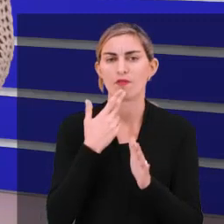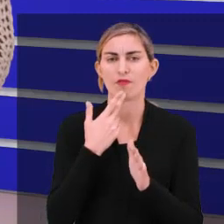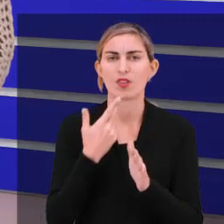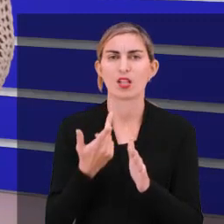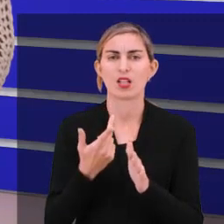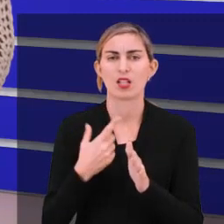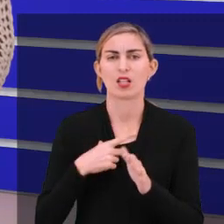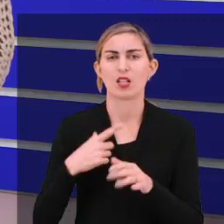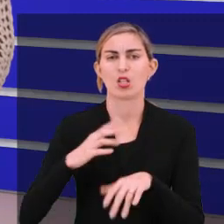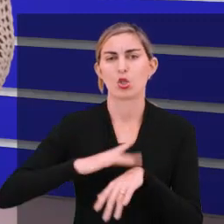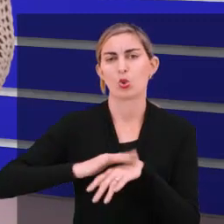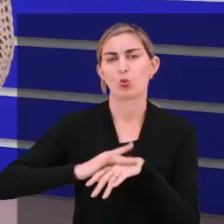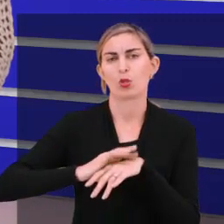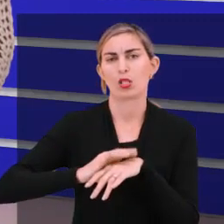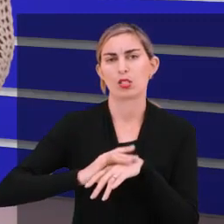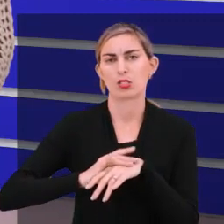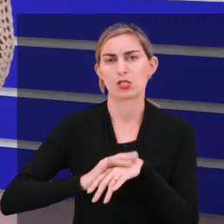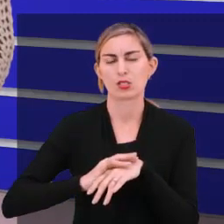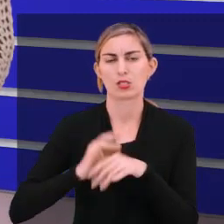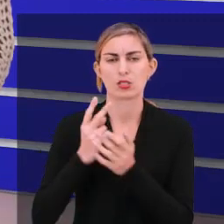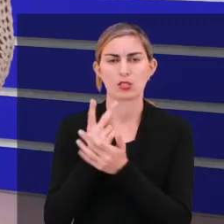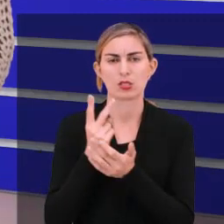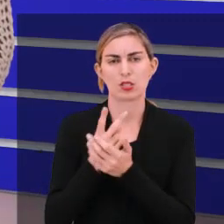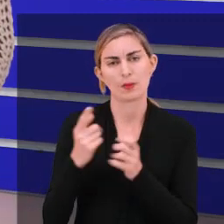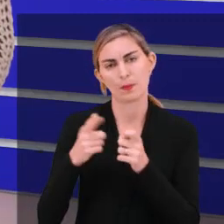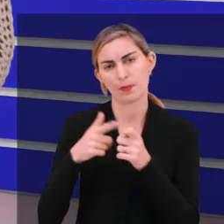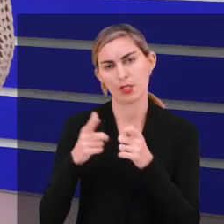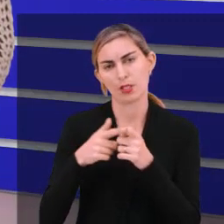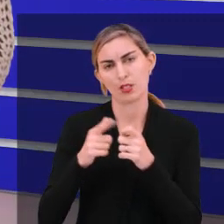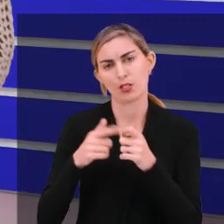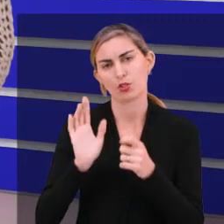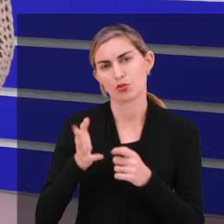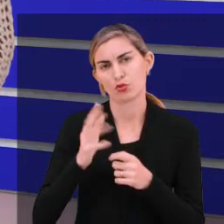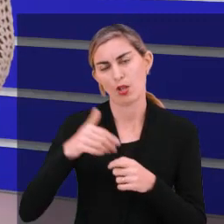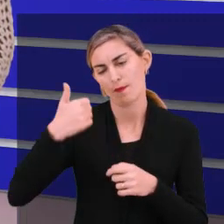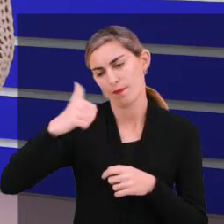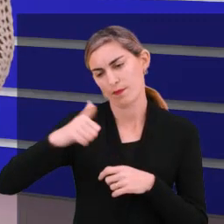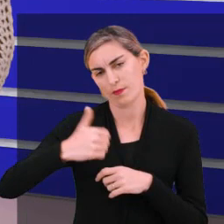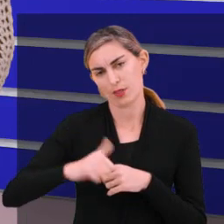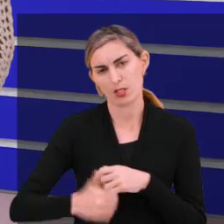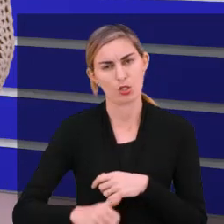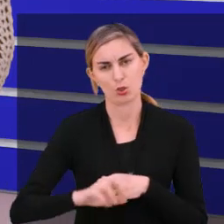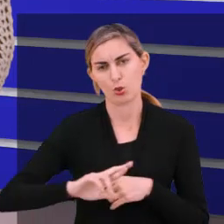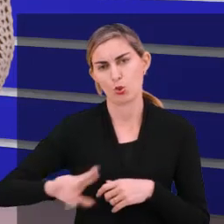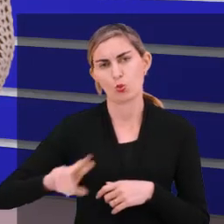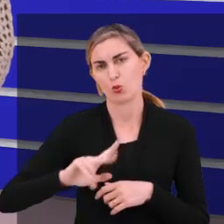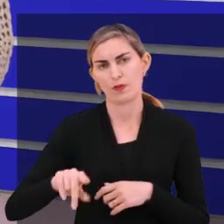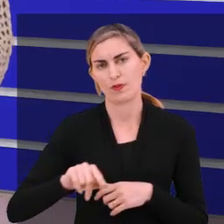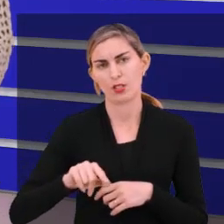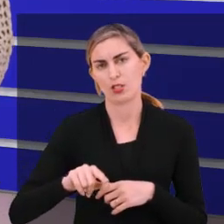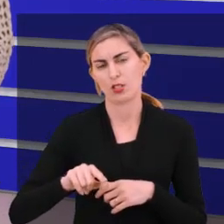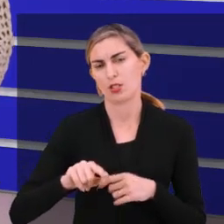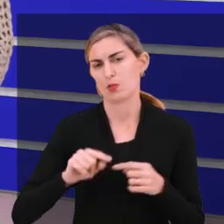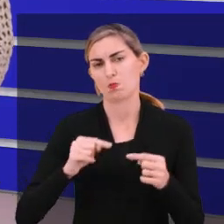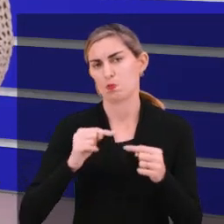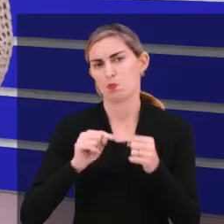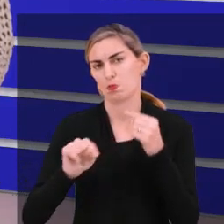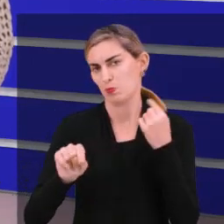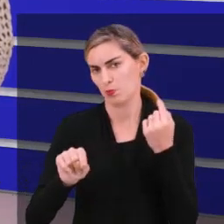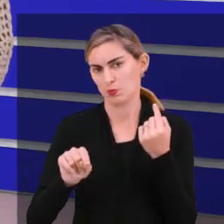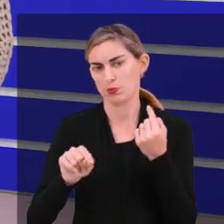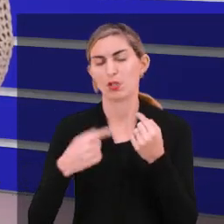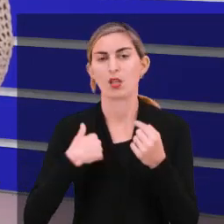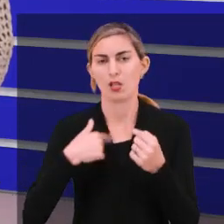que estava com uma determinada doença. Os médicos já tinham avaliado que não havia correlação,